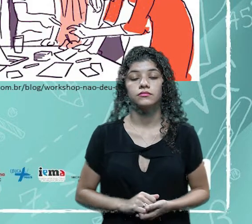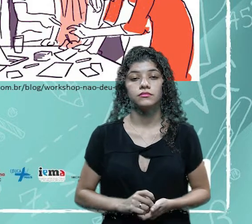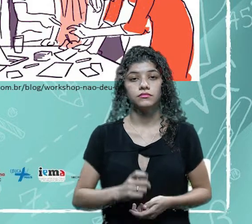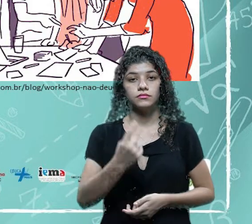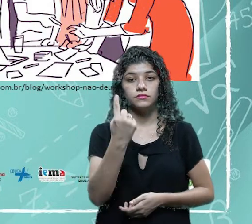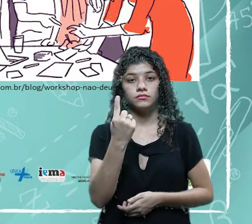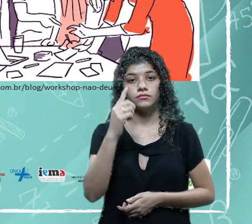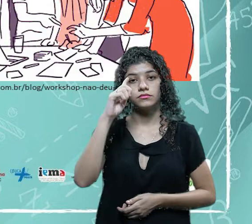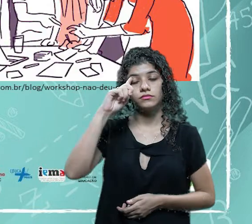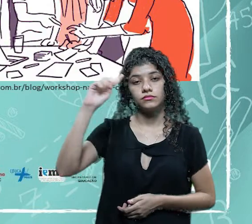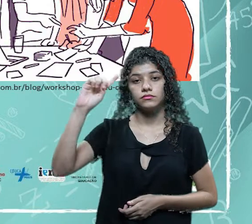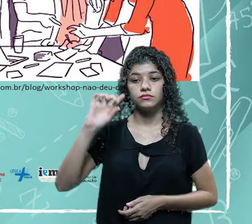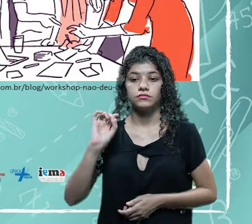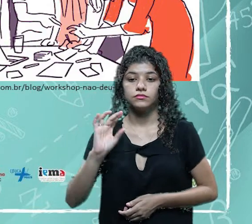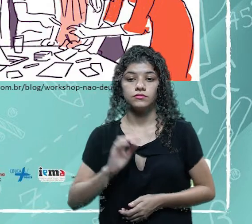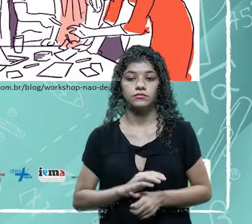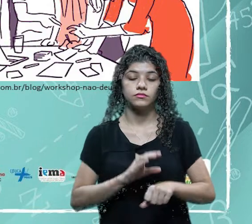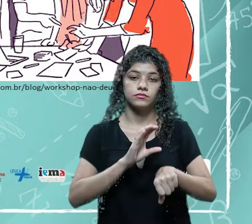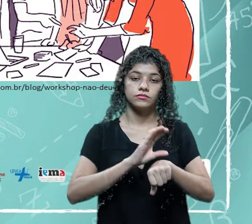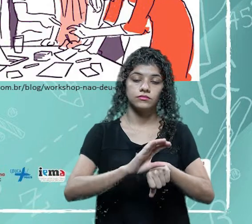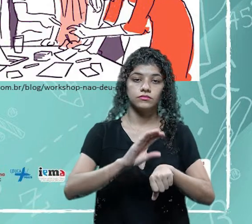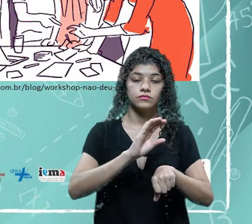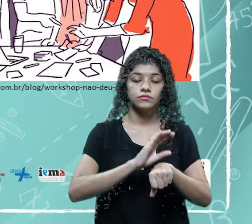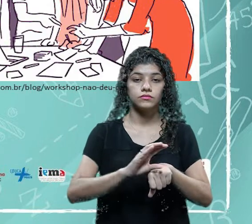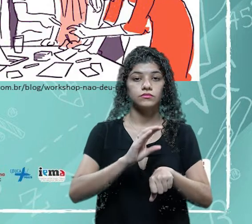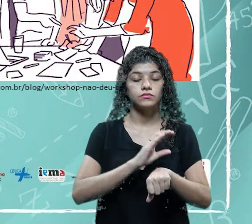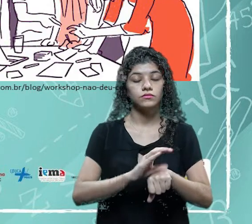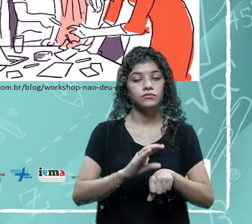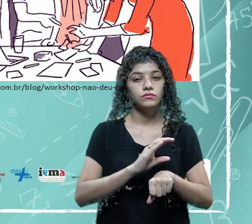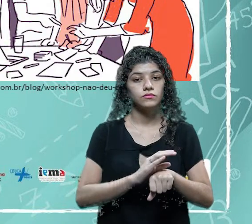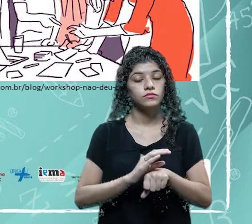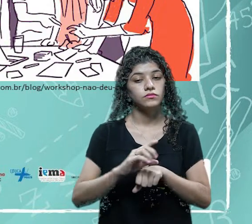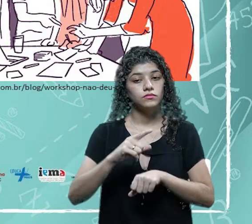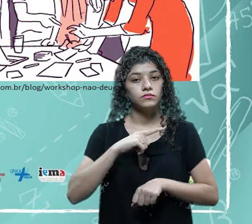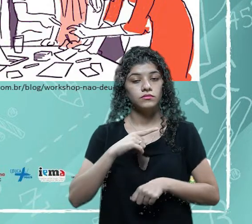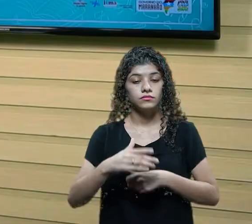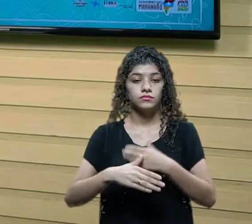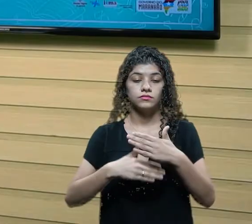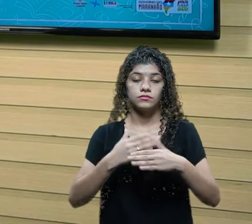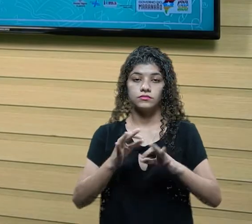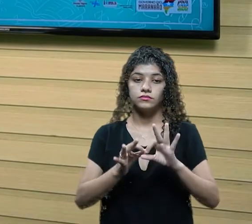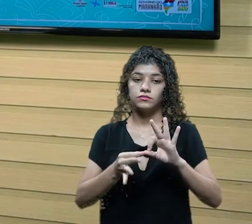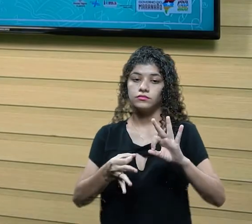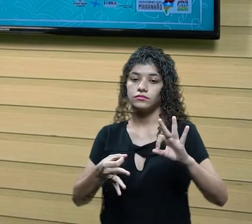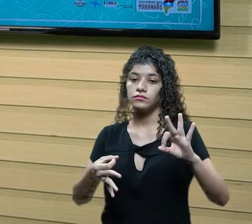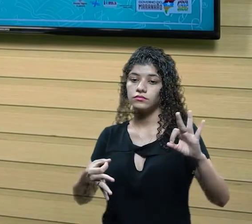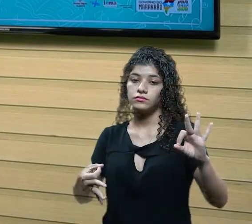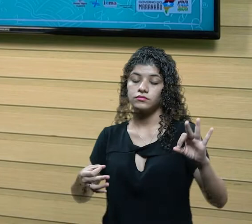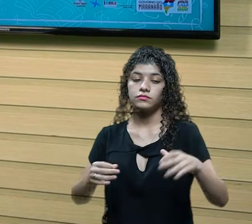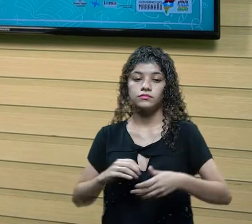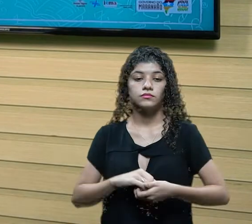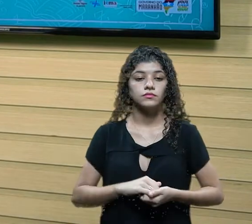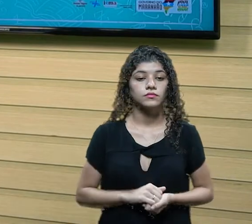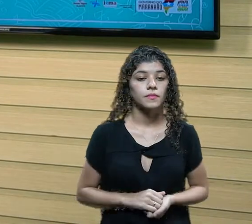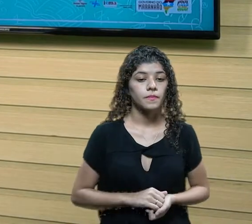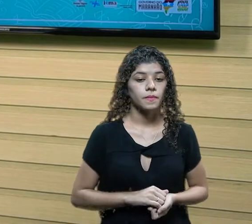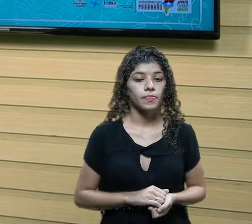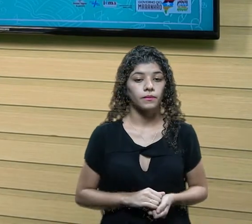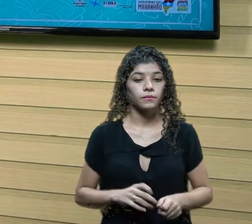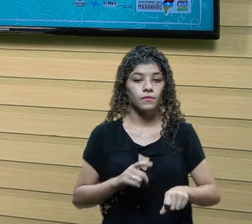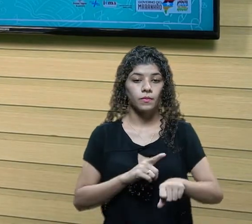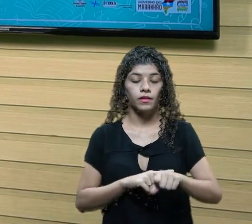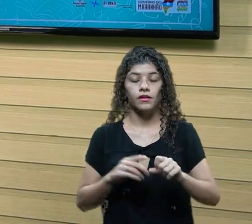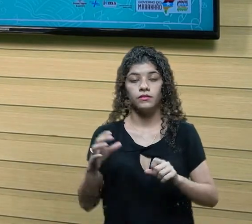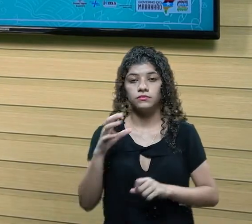único dia né Diferentemente dos cursos que possui duração mais longa então ele algo prático com poucas